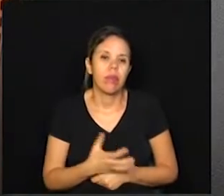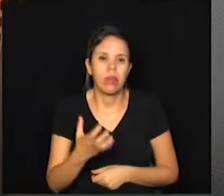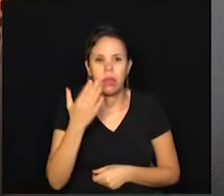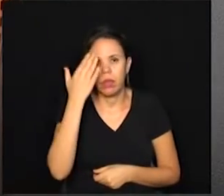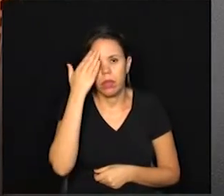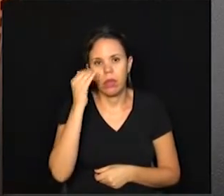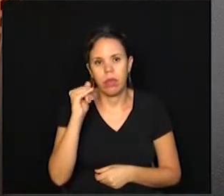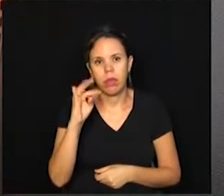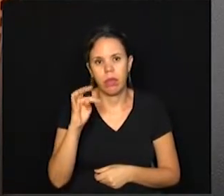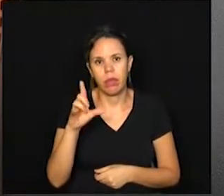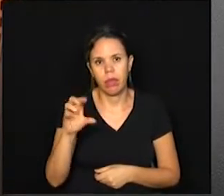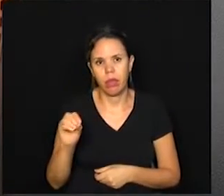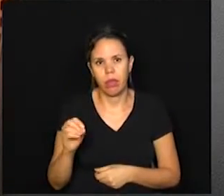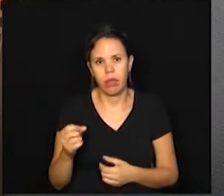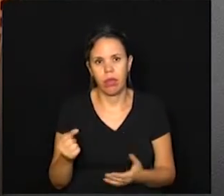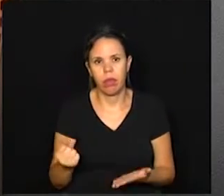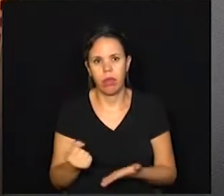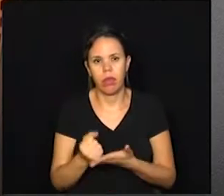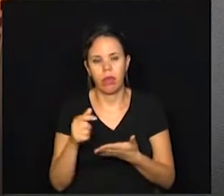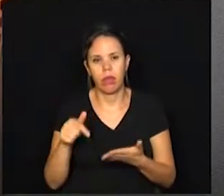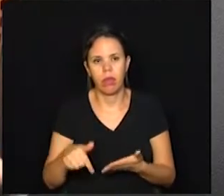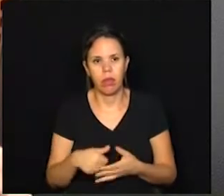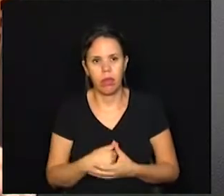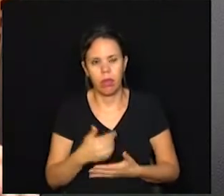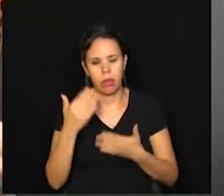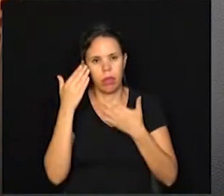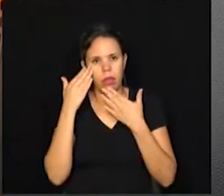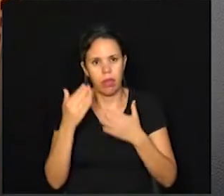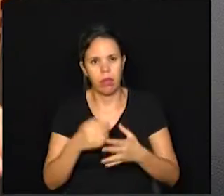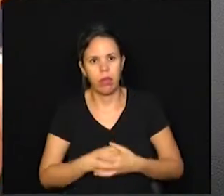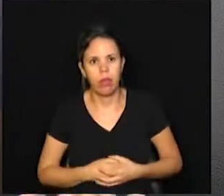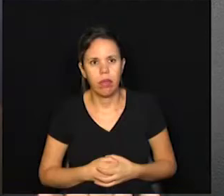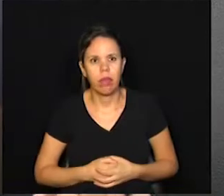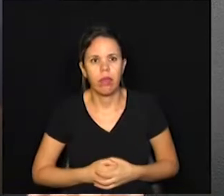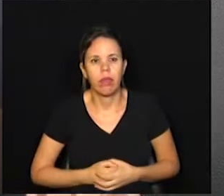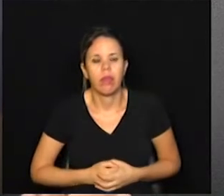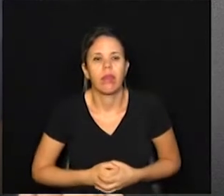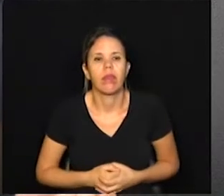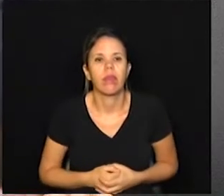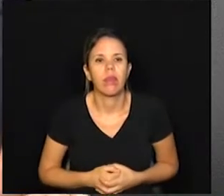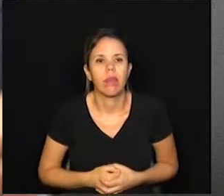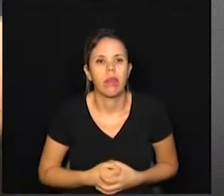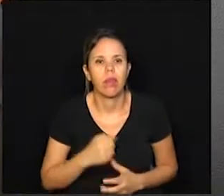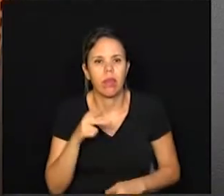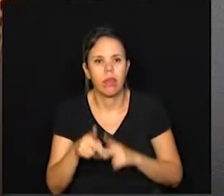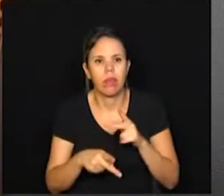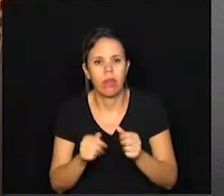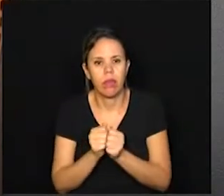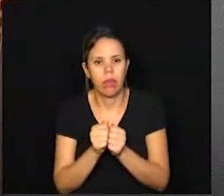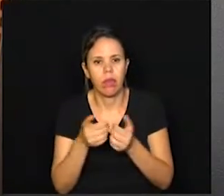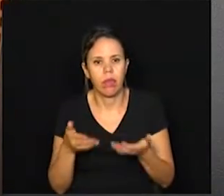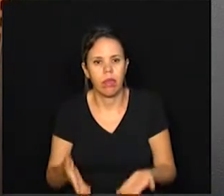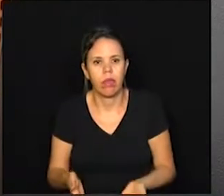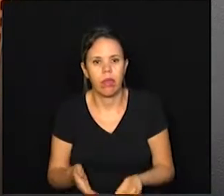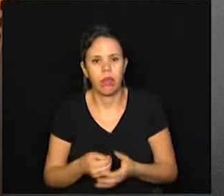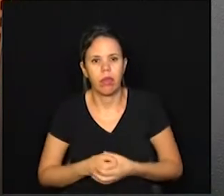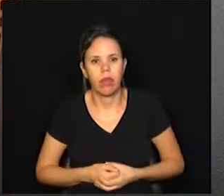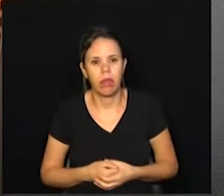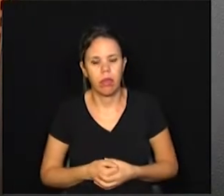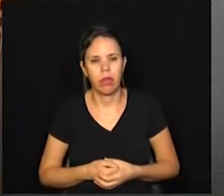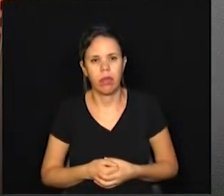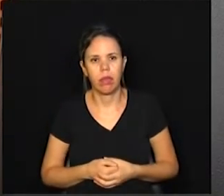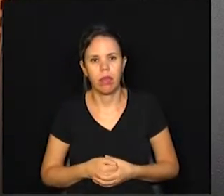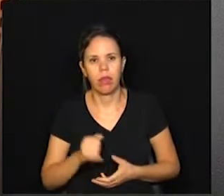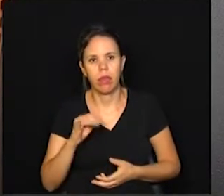seu Ítalo, a sua contribuição, agradecer os acompanhantes que estão aqui com o